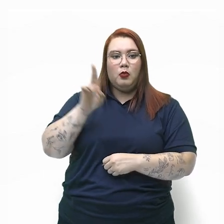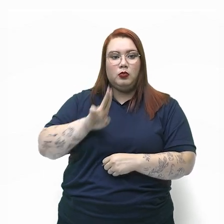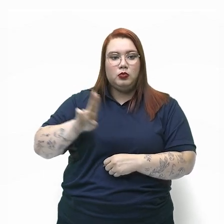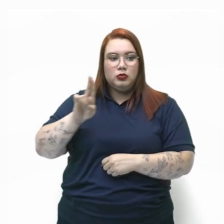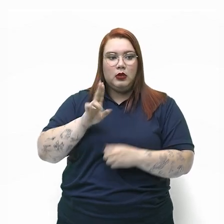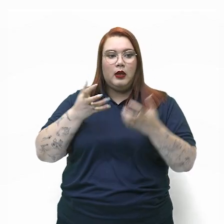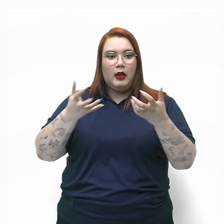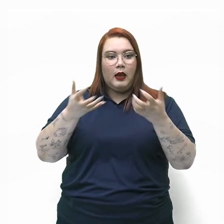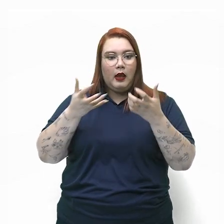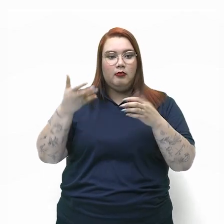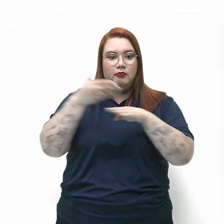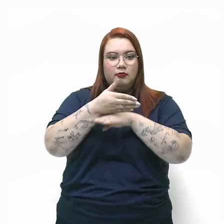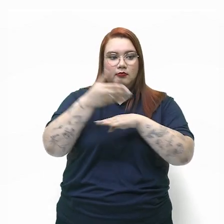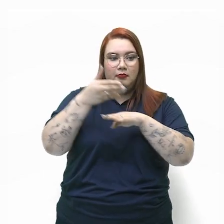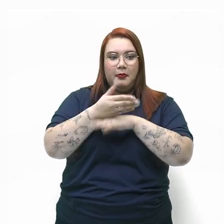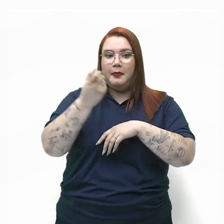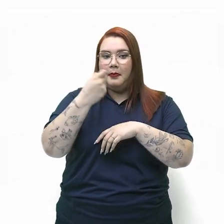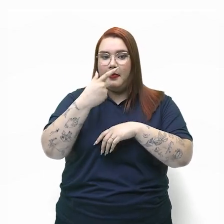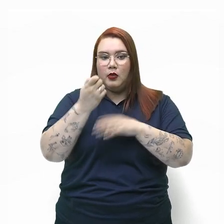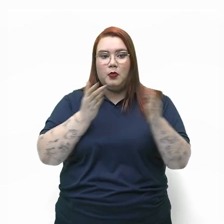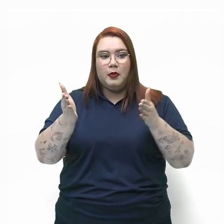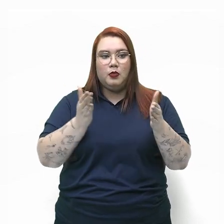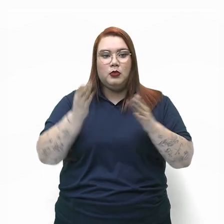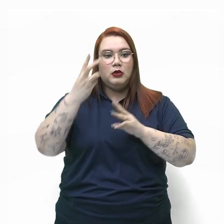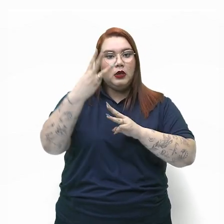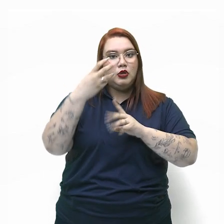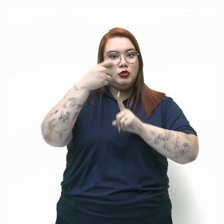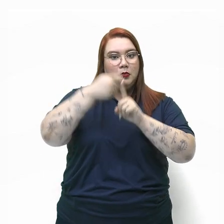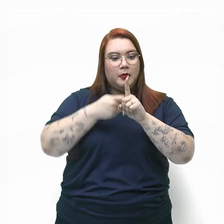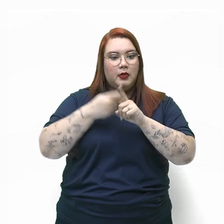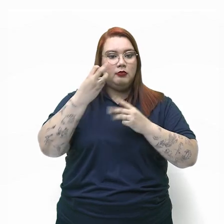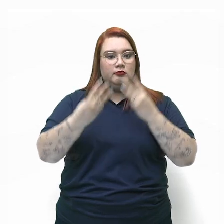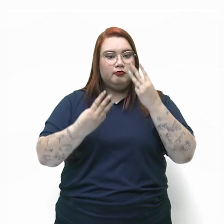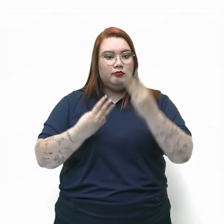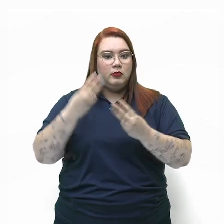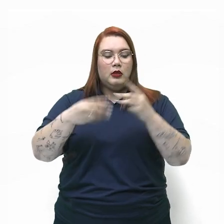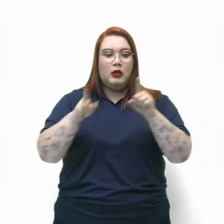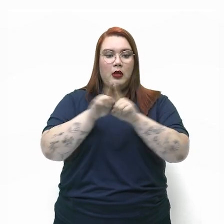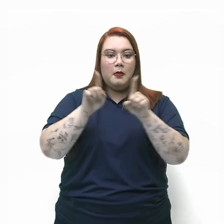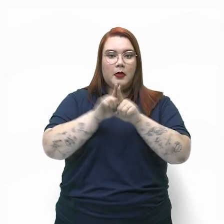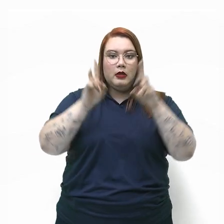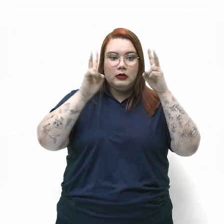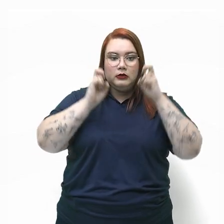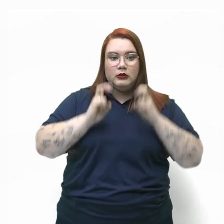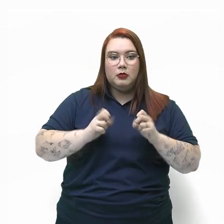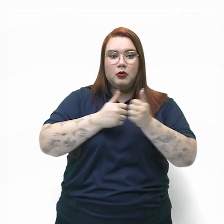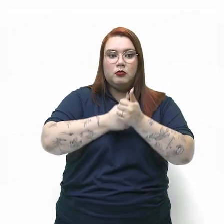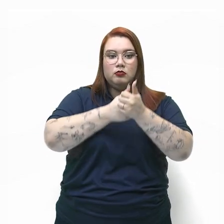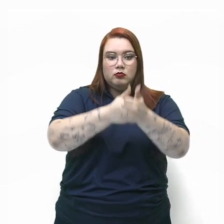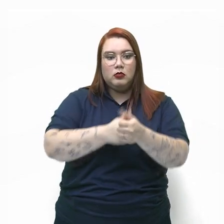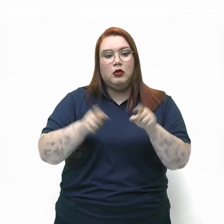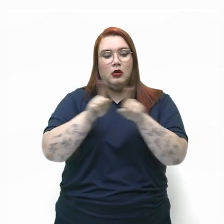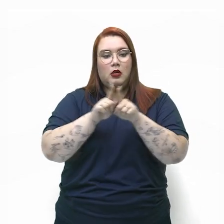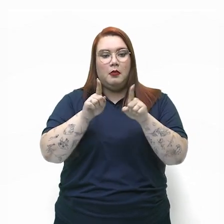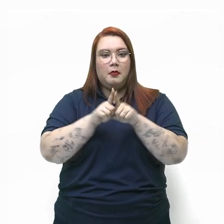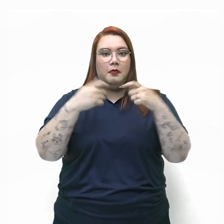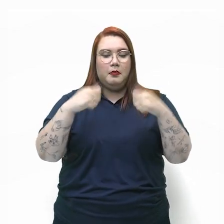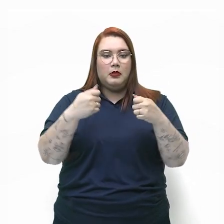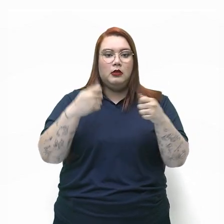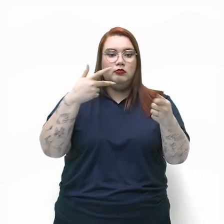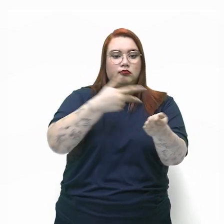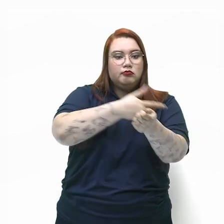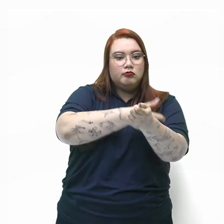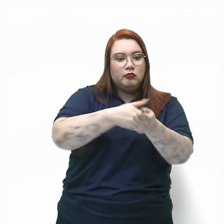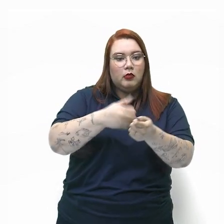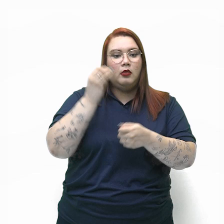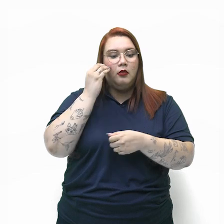consulta médica a cada 3 meses e realização de exame de acompanhamento, entre eles o teste de HIV